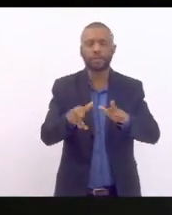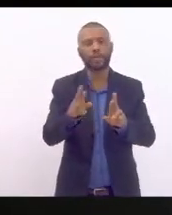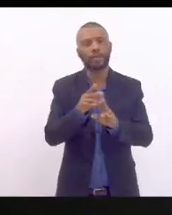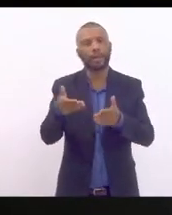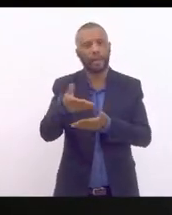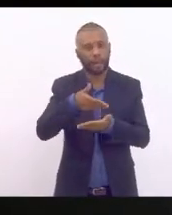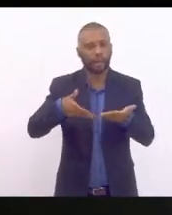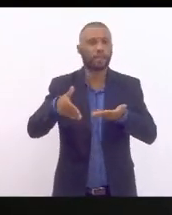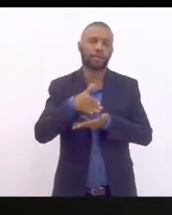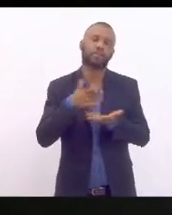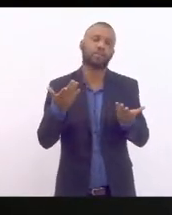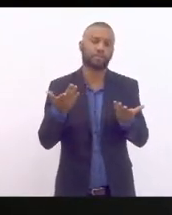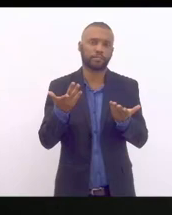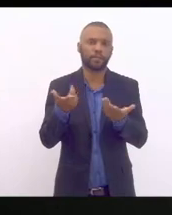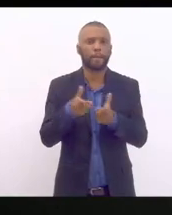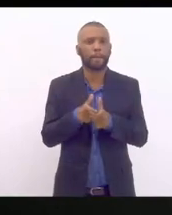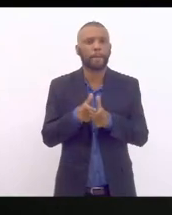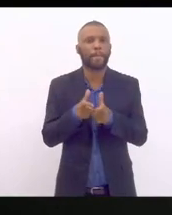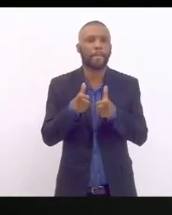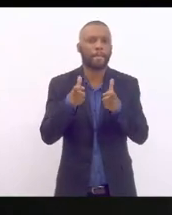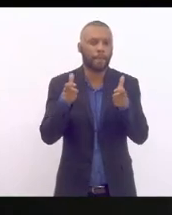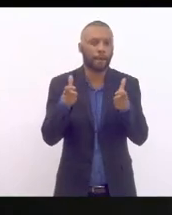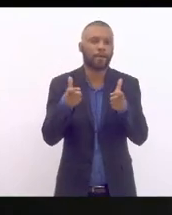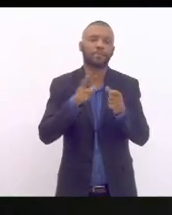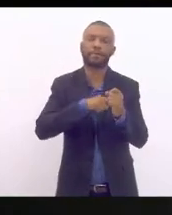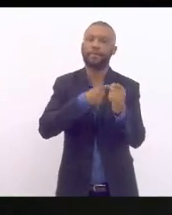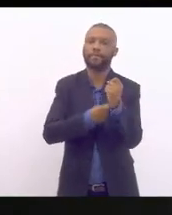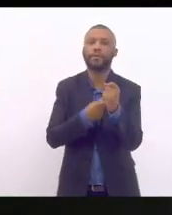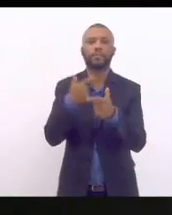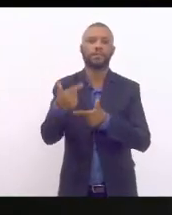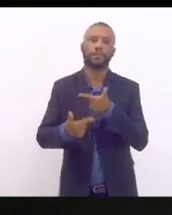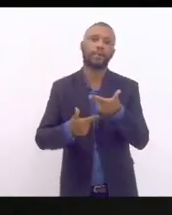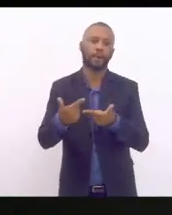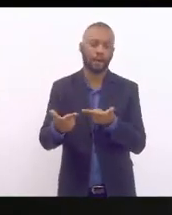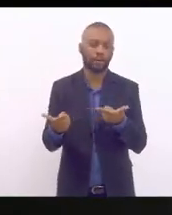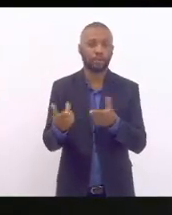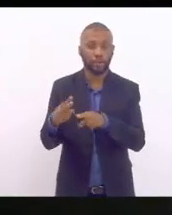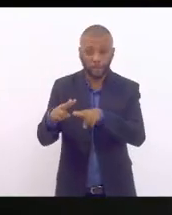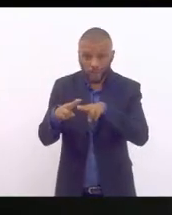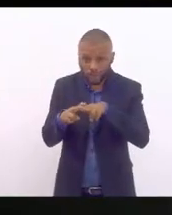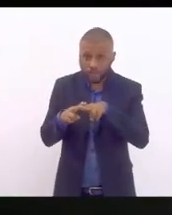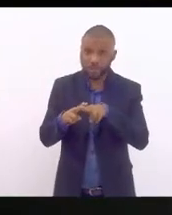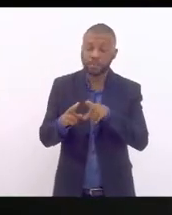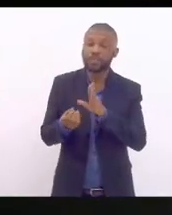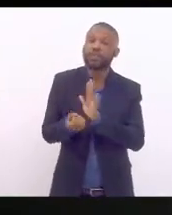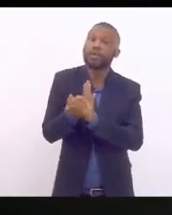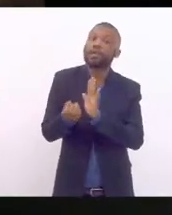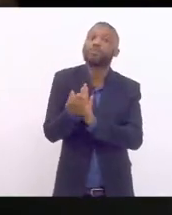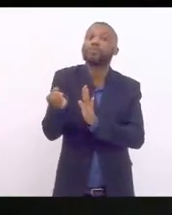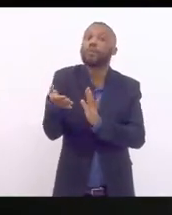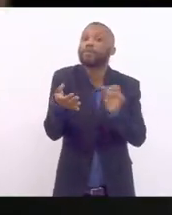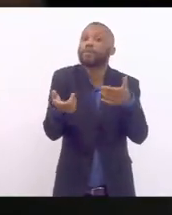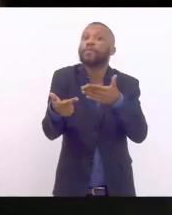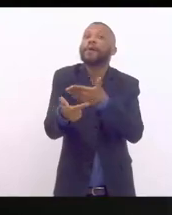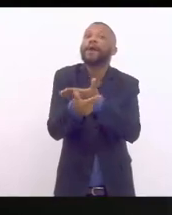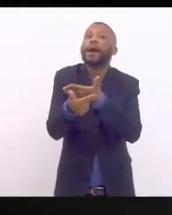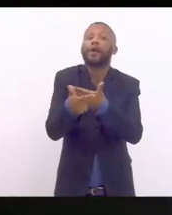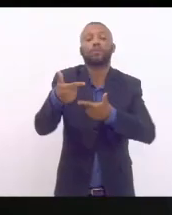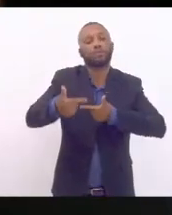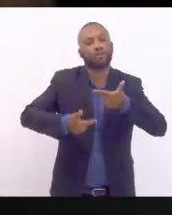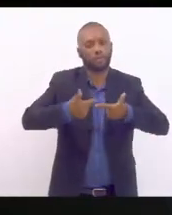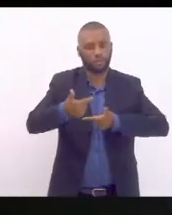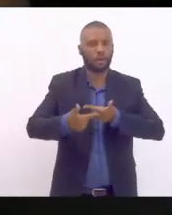relação de aumento do valor da força de trabalho e portanto geração de novos postos de trabalho e